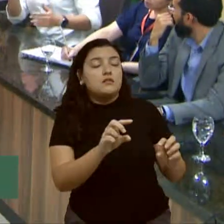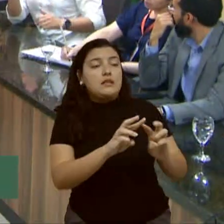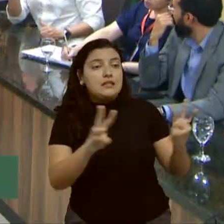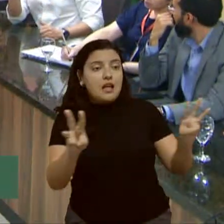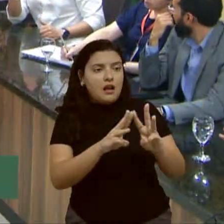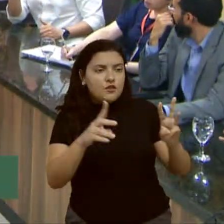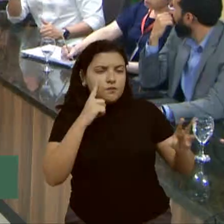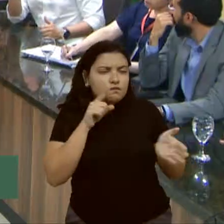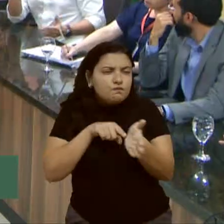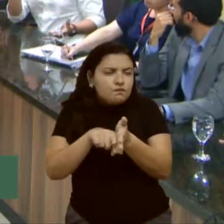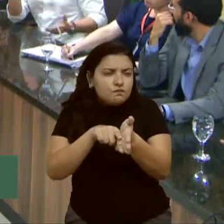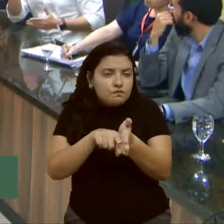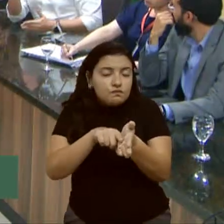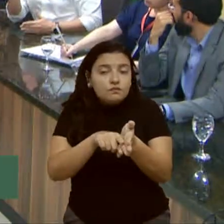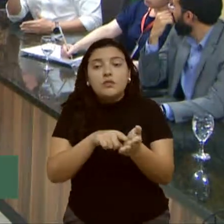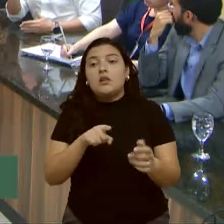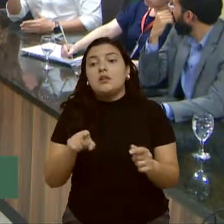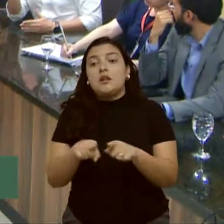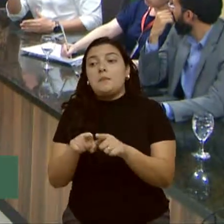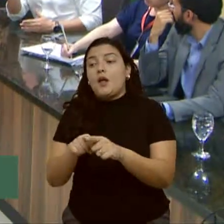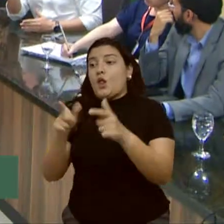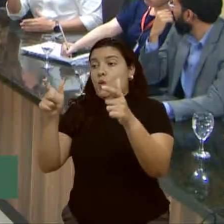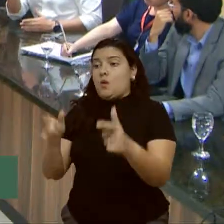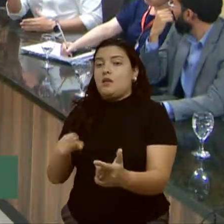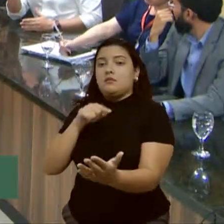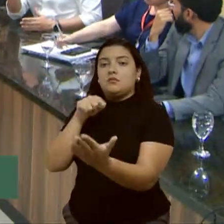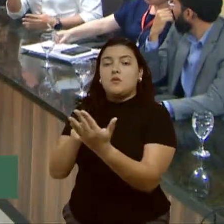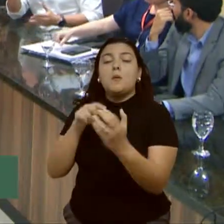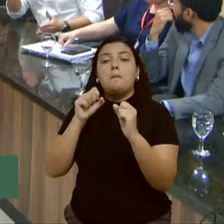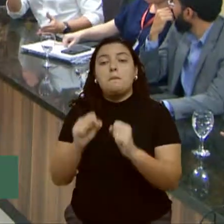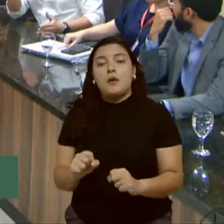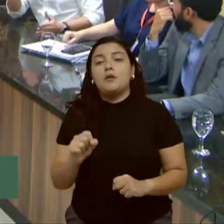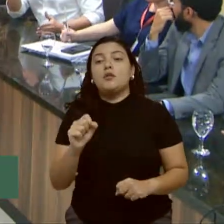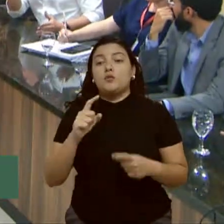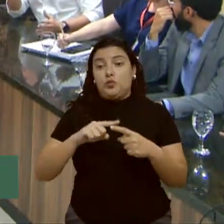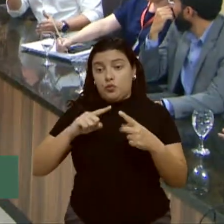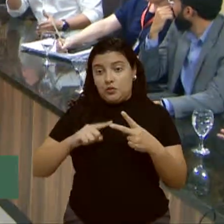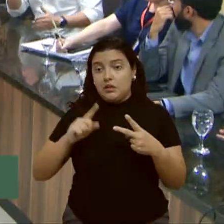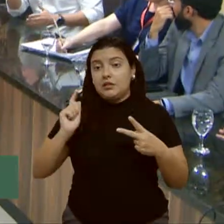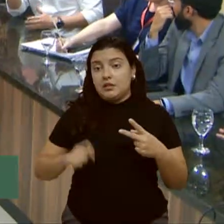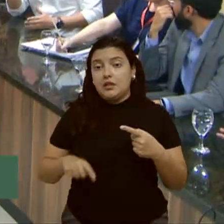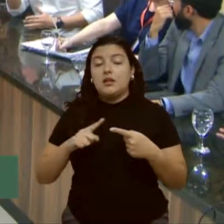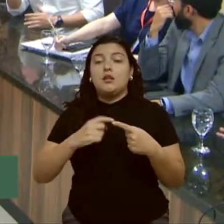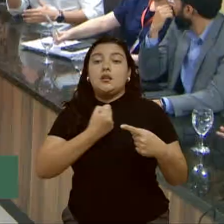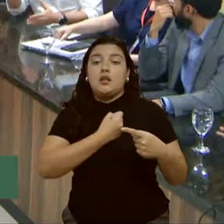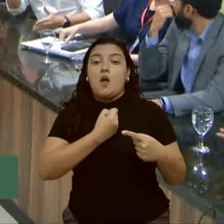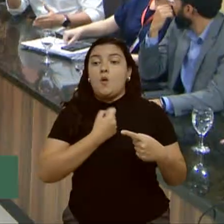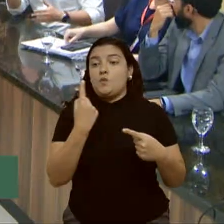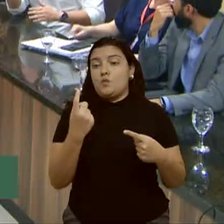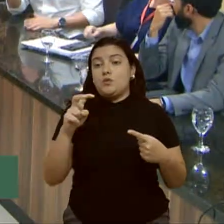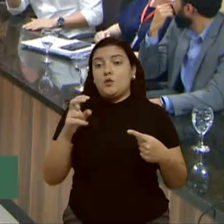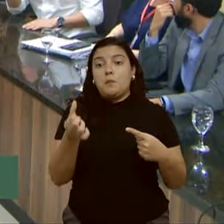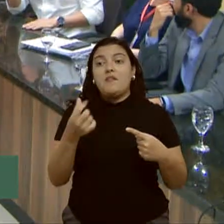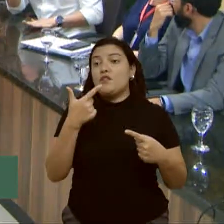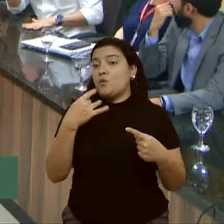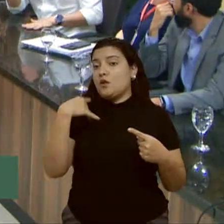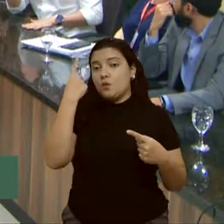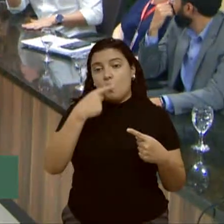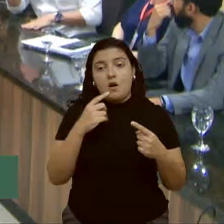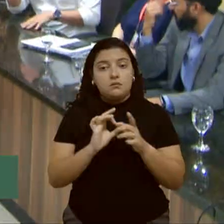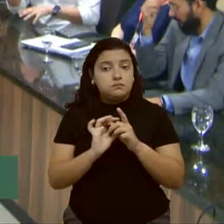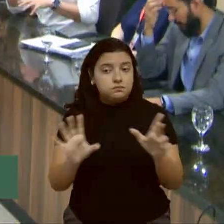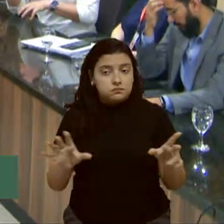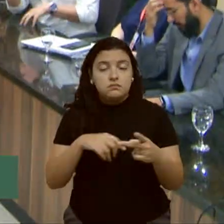apelo também com relação aos canais de denúncia que a população pode fazer à GFIS. Nós temos 2 canais de denúncia, que é o telefone 156, 24 horas, disponível